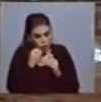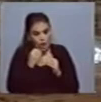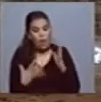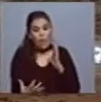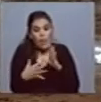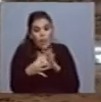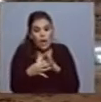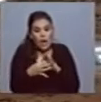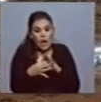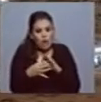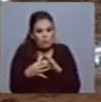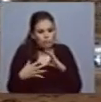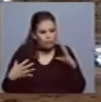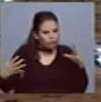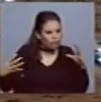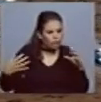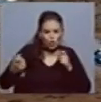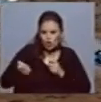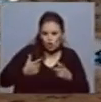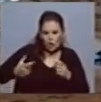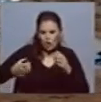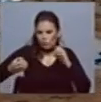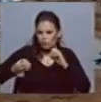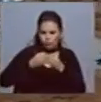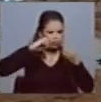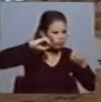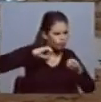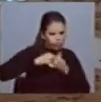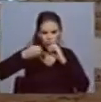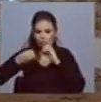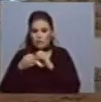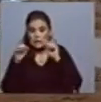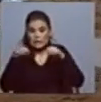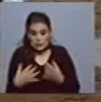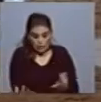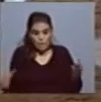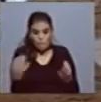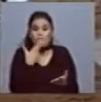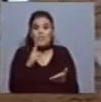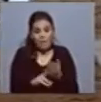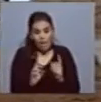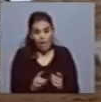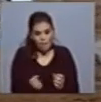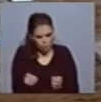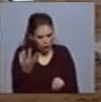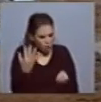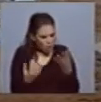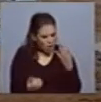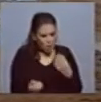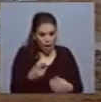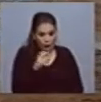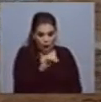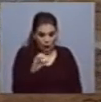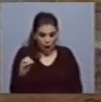ao choque de estrelas de neutrões. E, portanto, esta descoberta veio confirmar, sim, é verdade, erupções de raios gama que não são